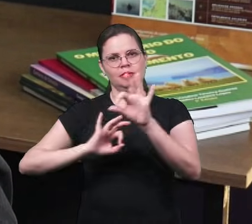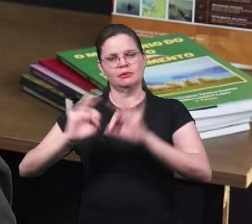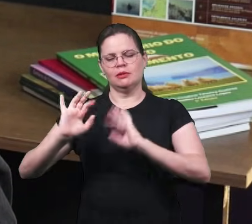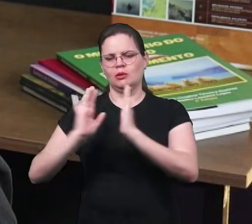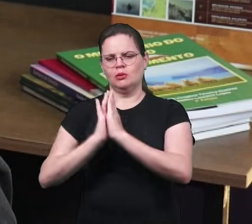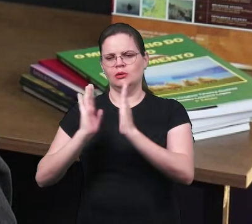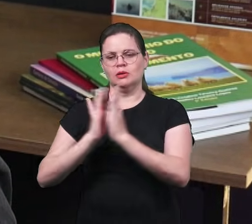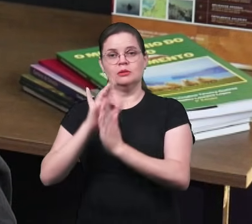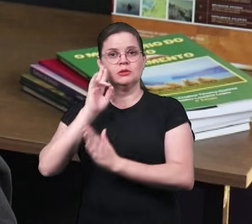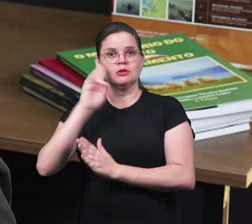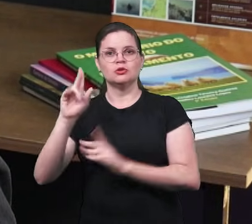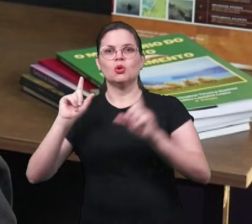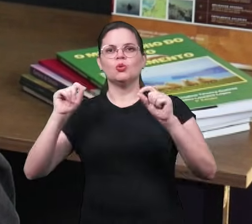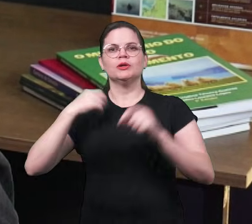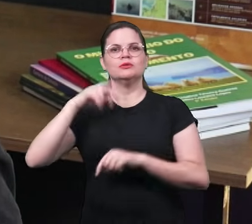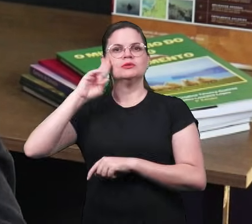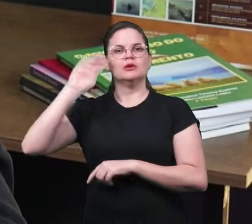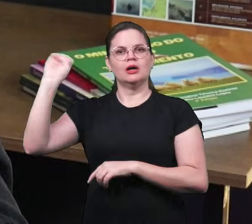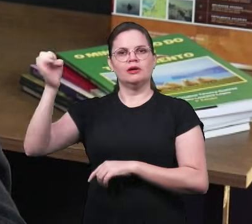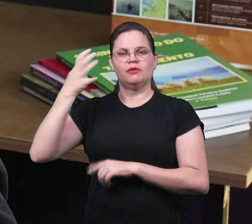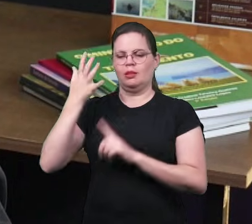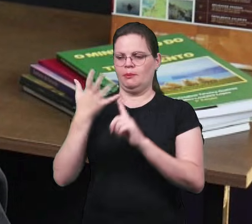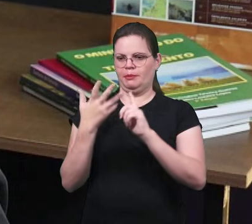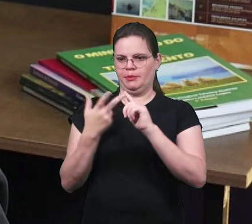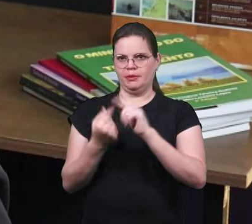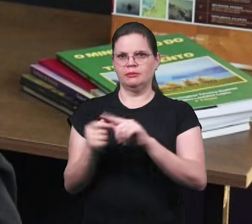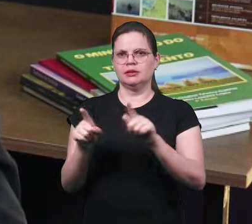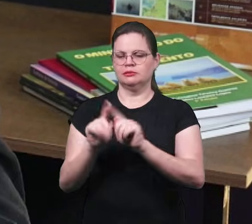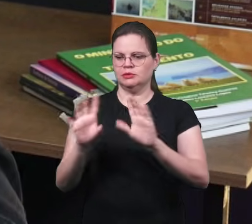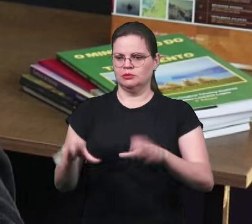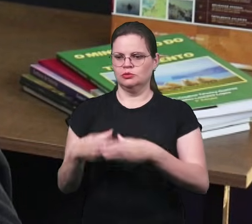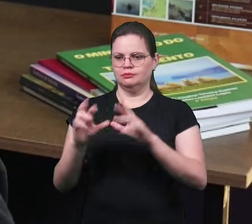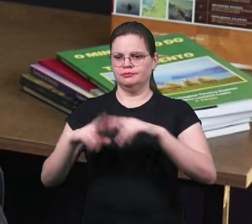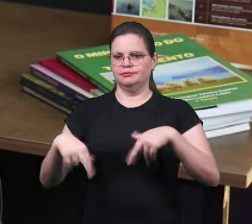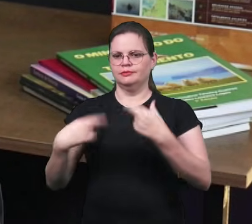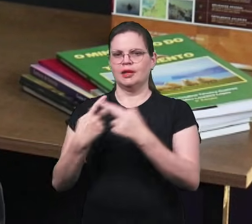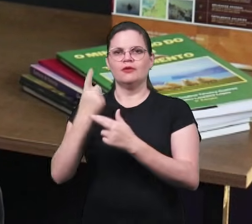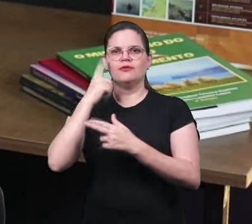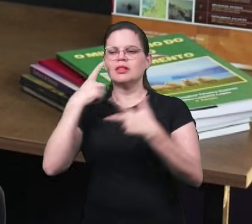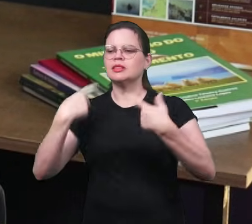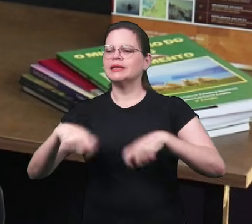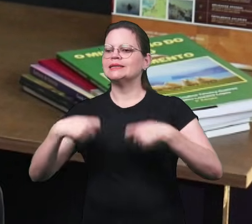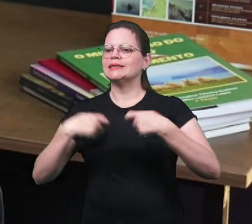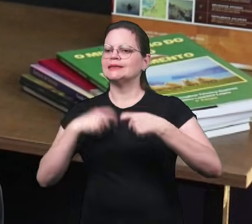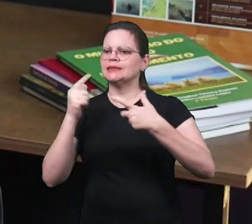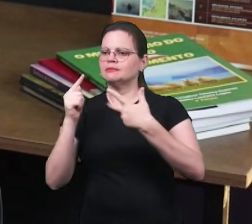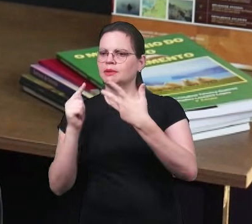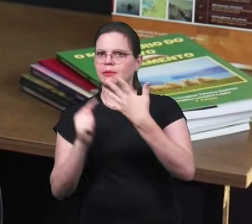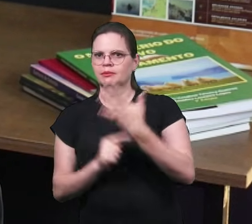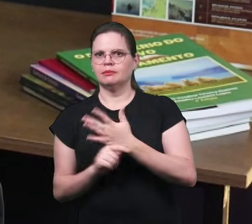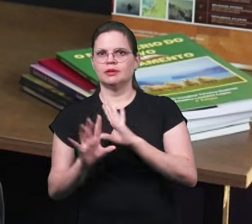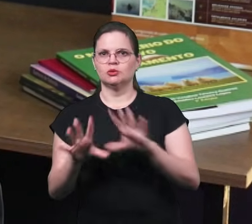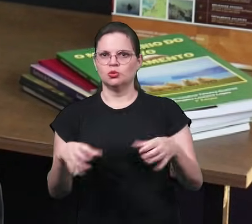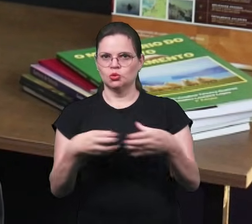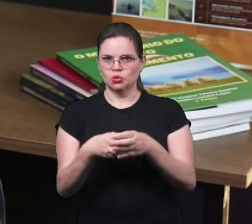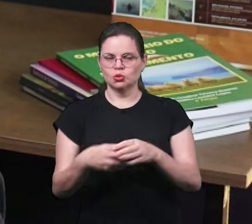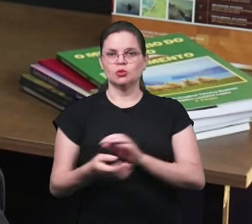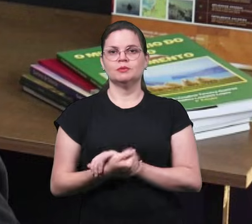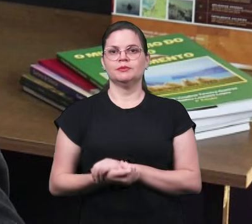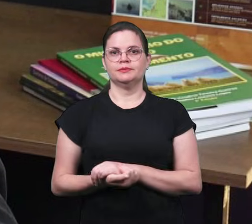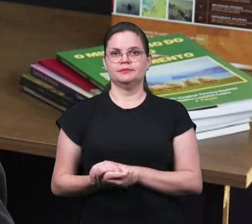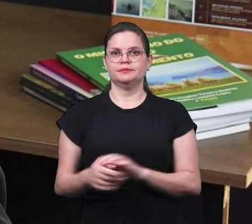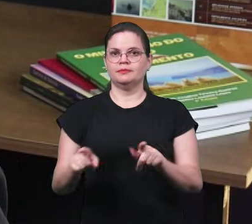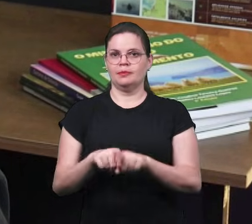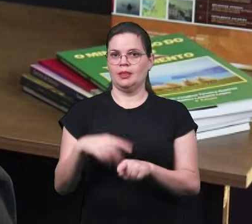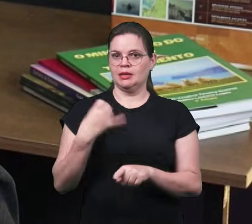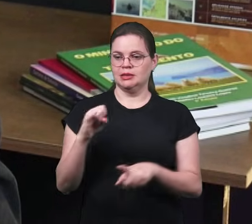de acordo com aquilo que o Senhor orienta. O grupo se reúne, vê as necessidades do grupo. Se precisa